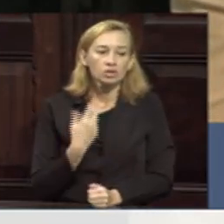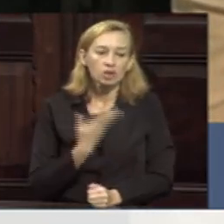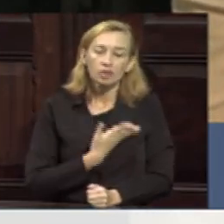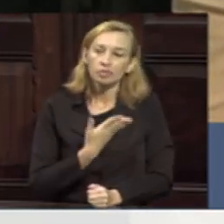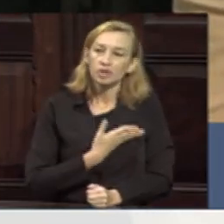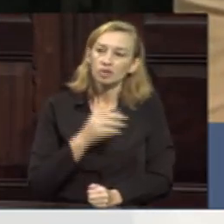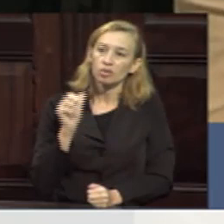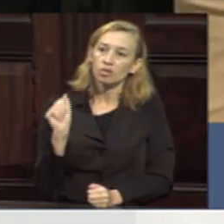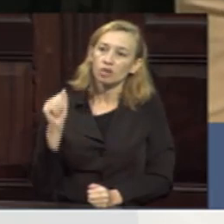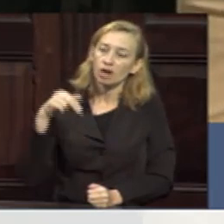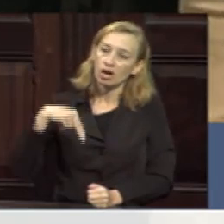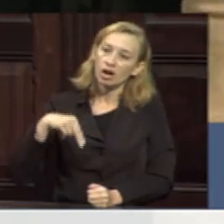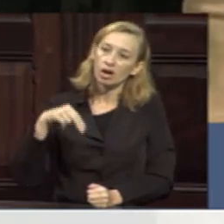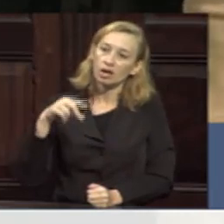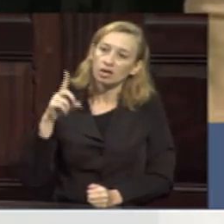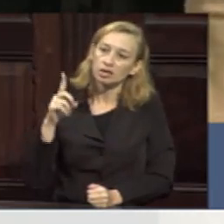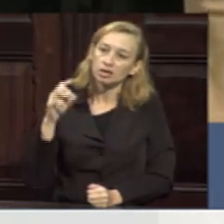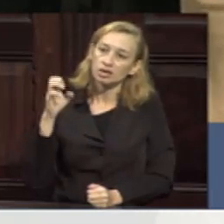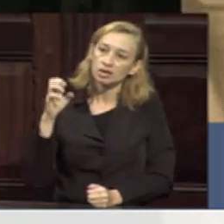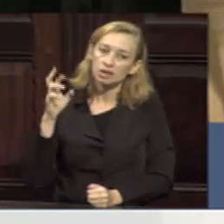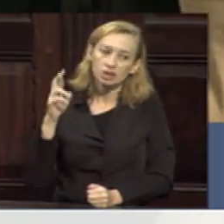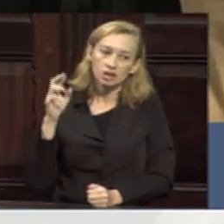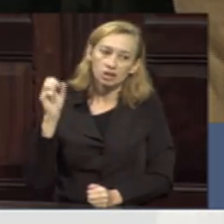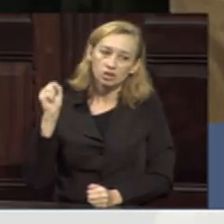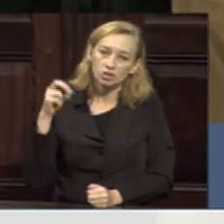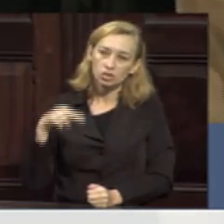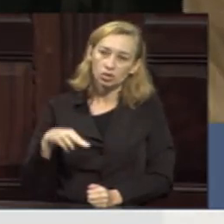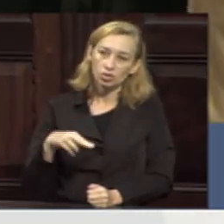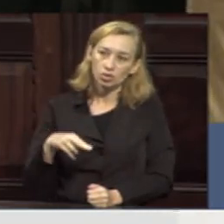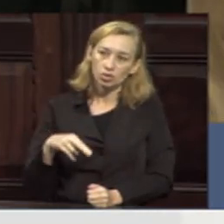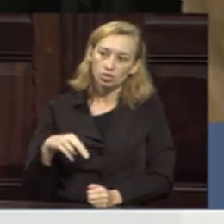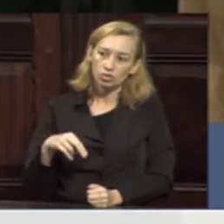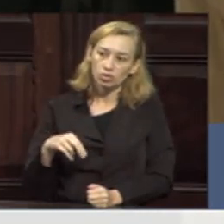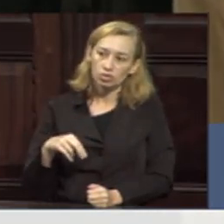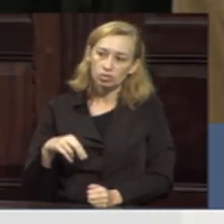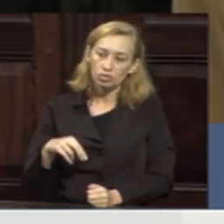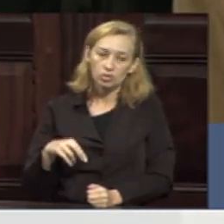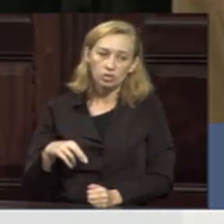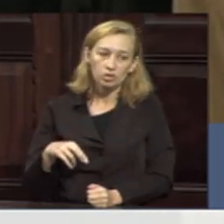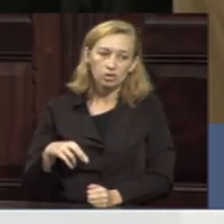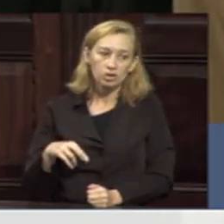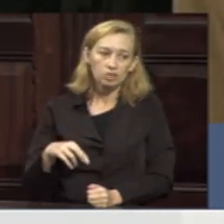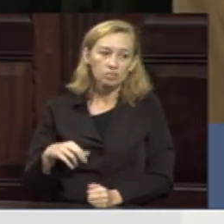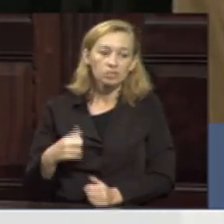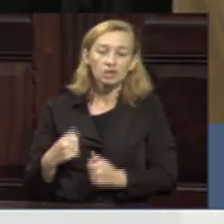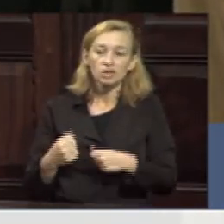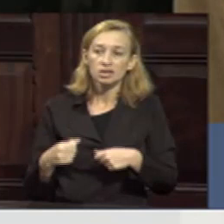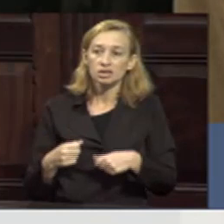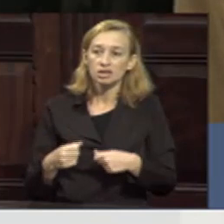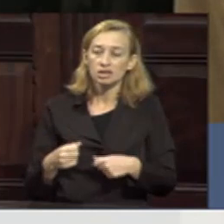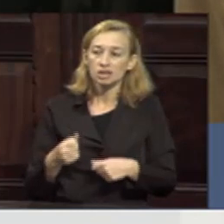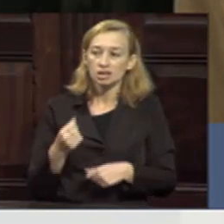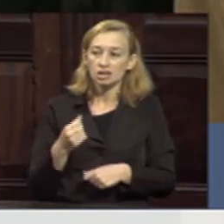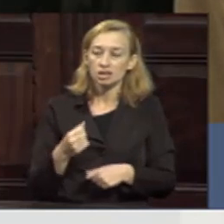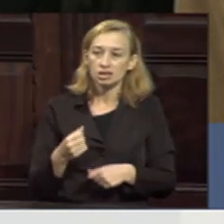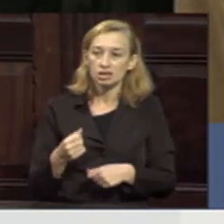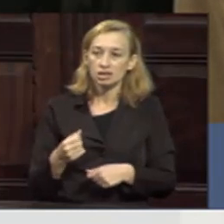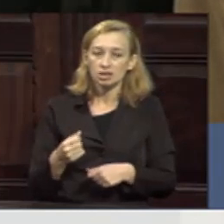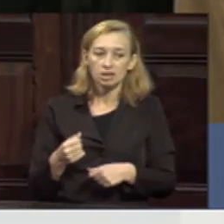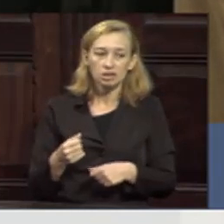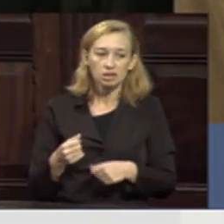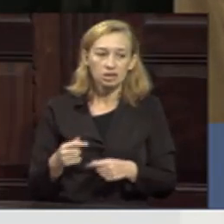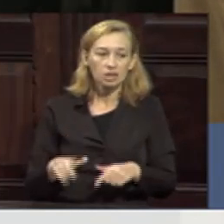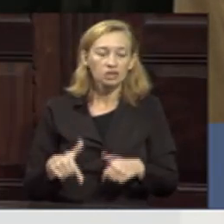companheira Marielle vem reforçar essa estatística absurda, cruel. Eu não